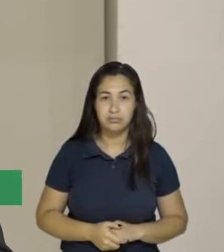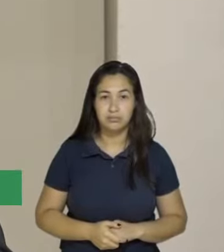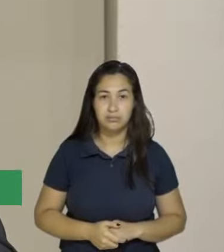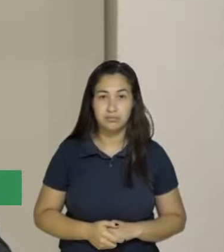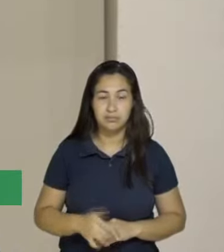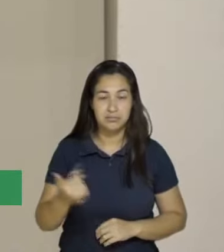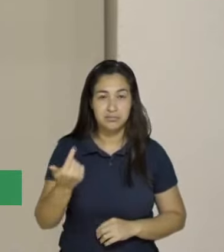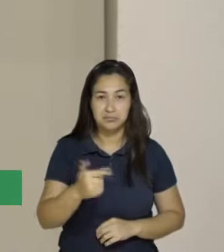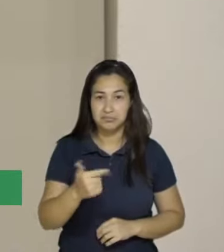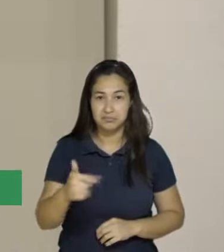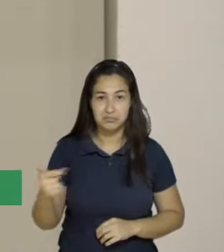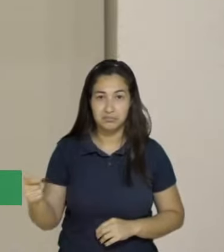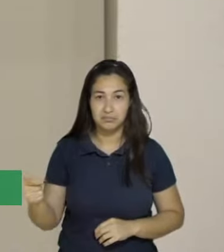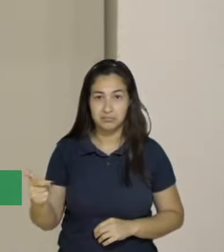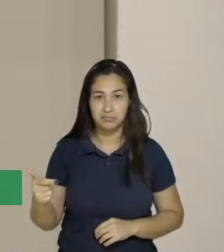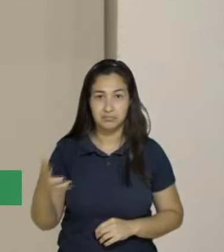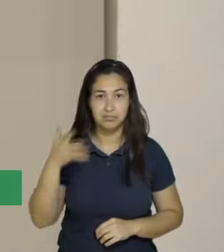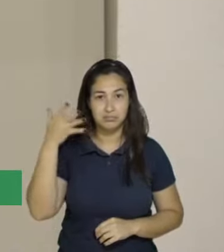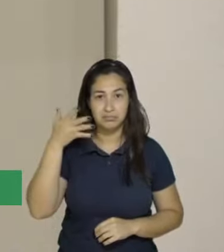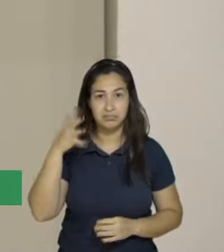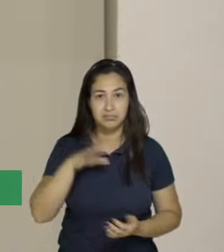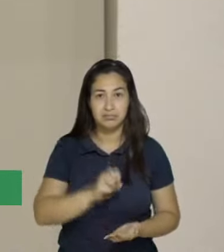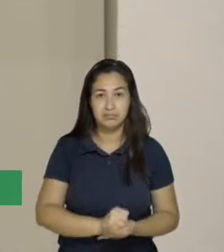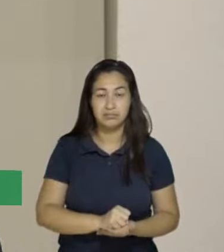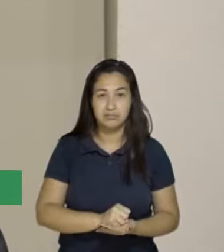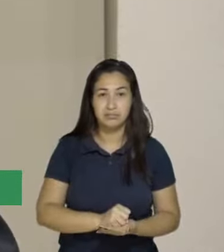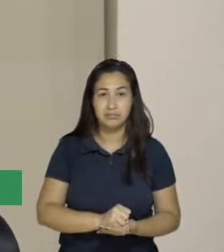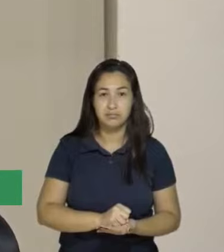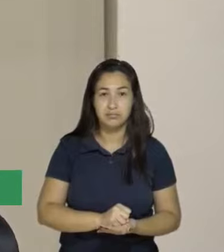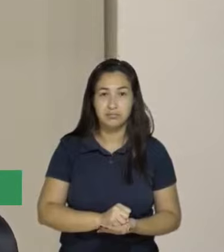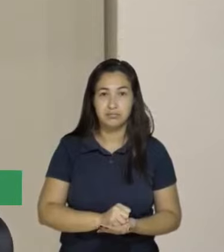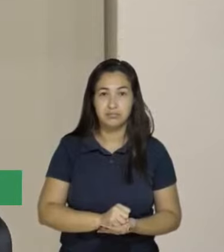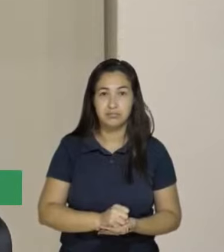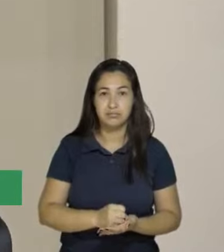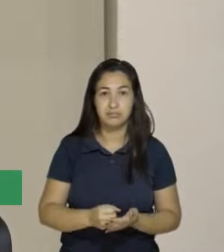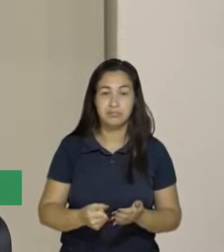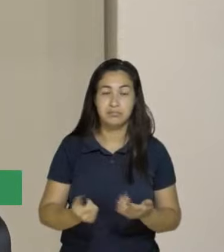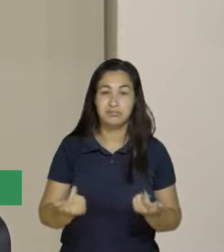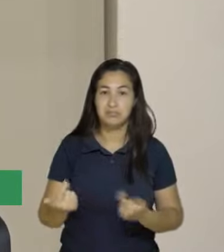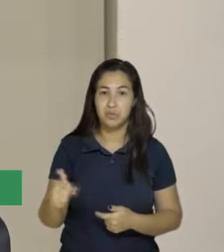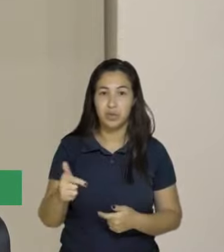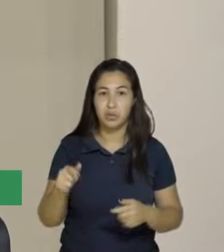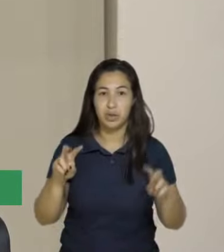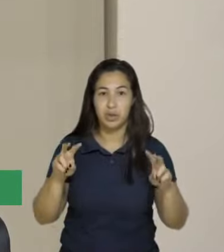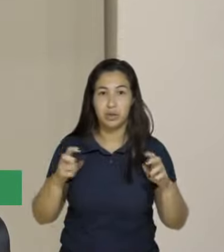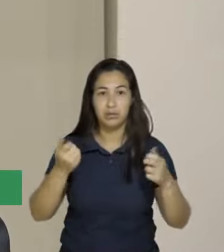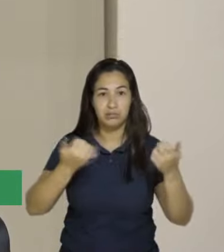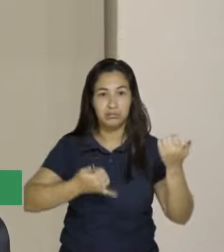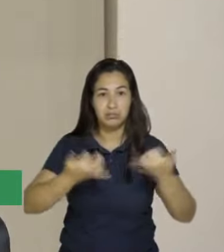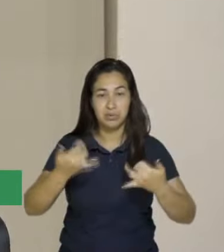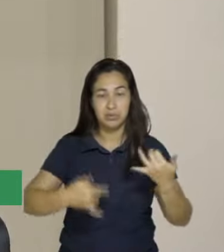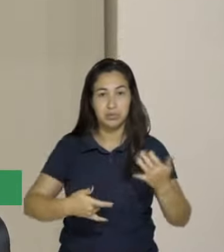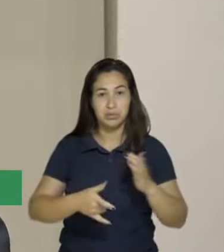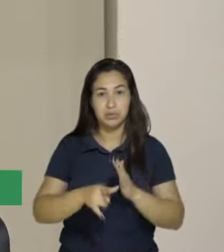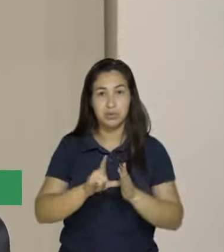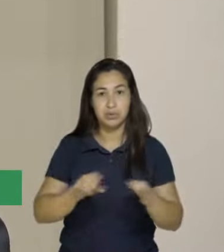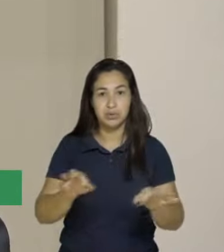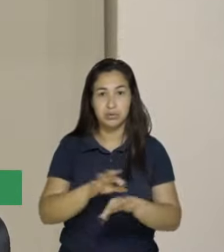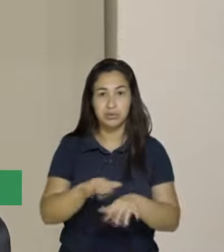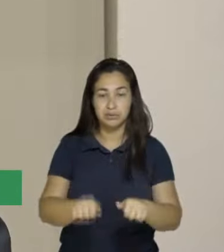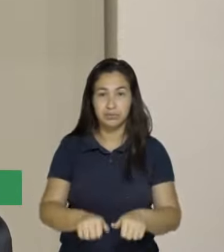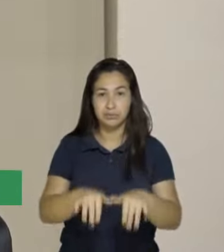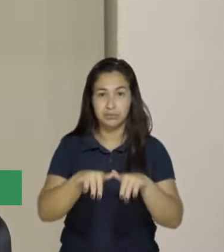Não havendo mais oradores inscritos e nada mais para deliberar, esta presidência, antes de